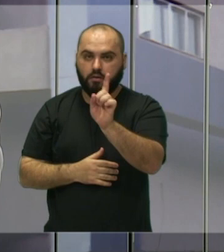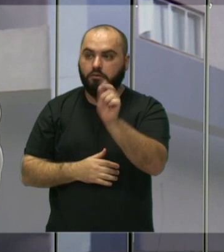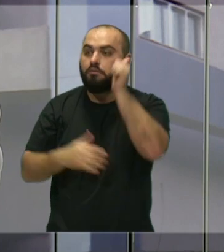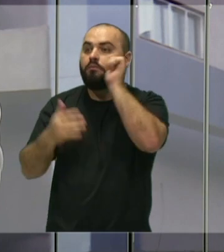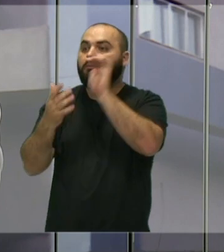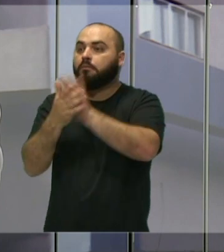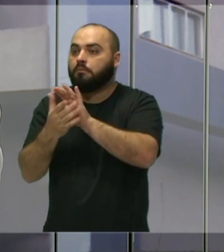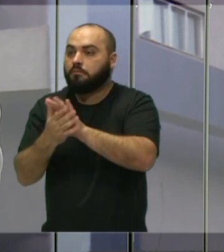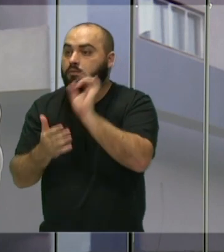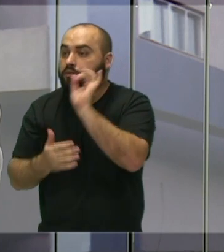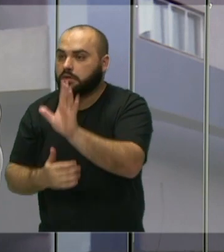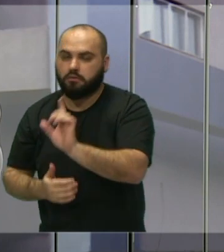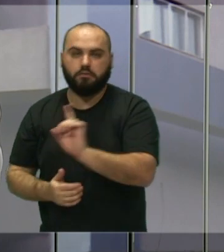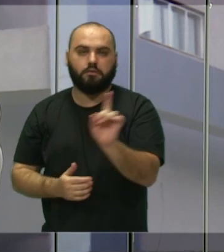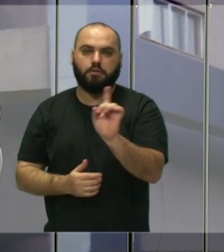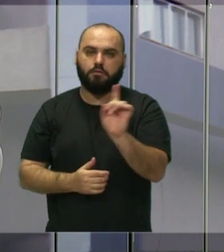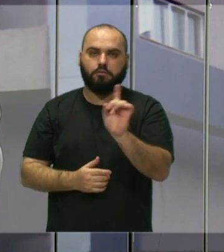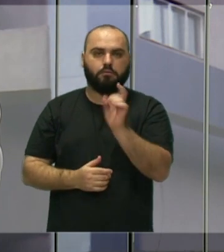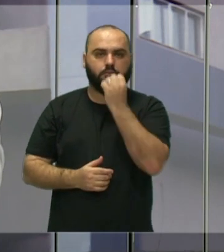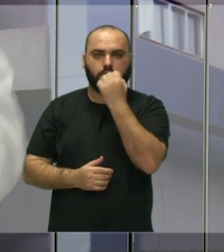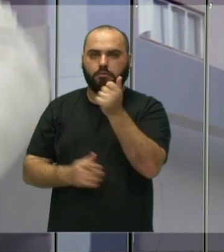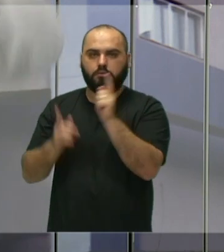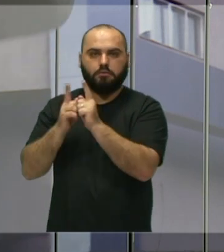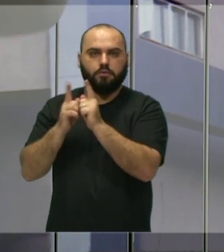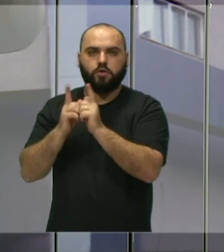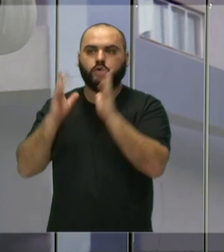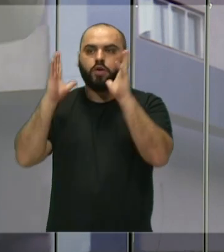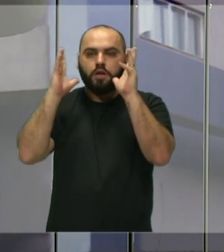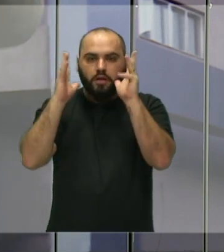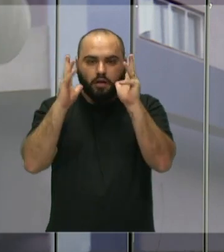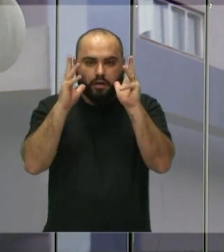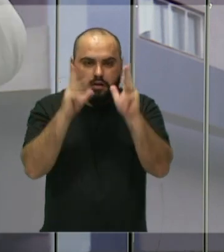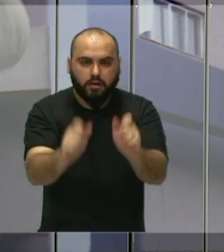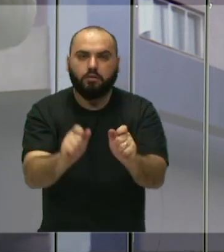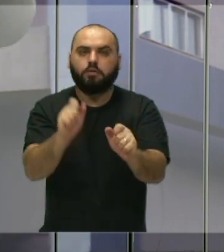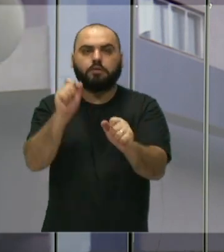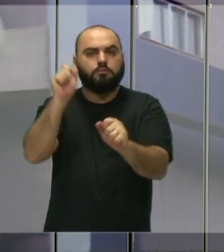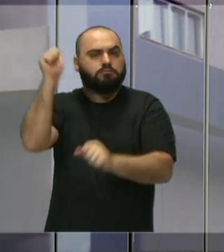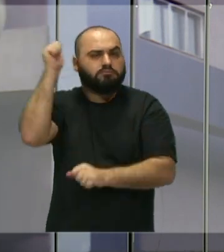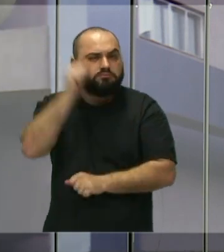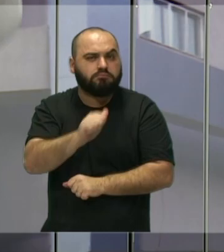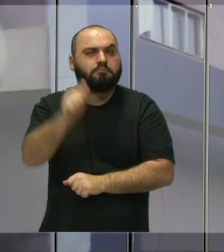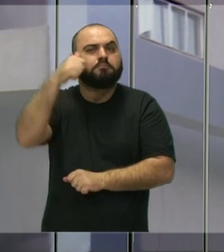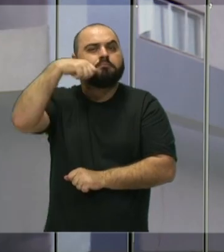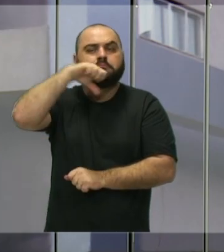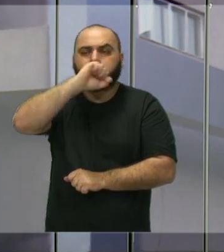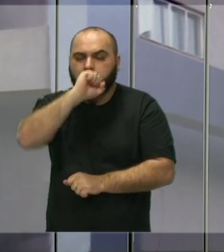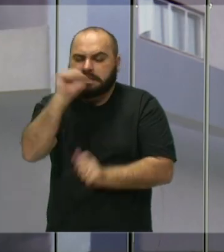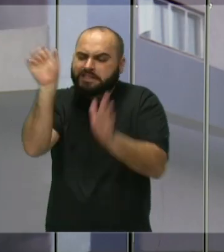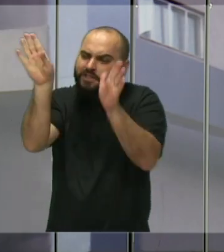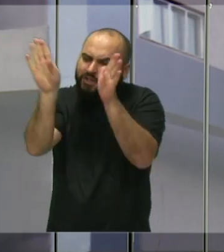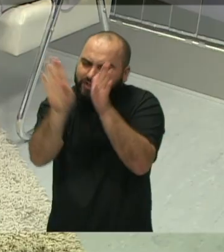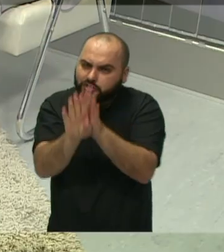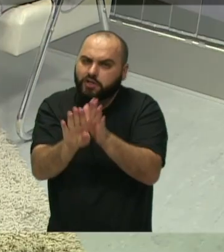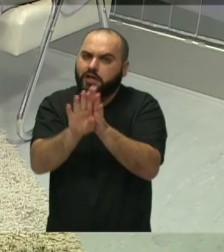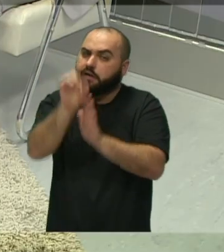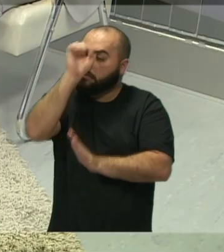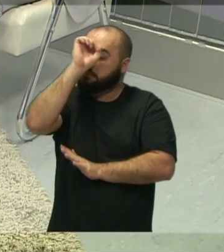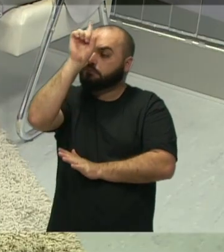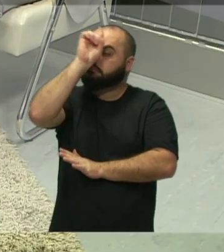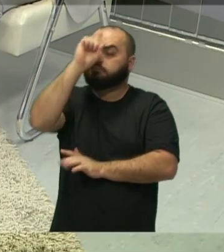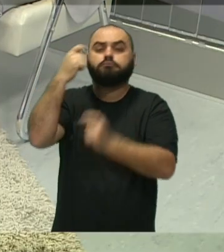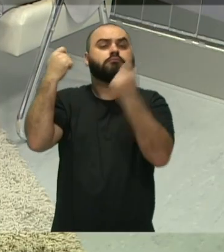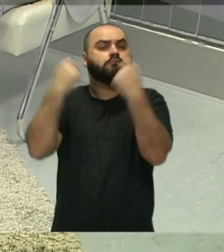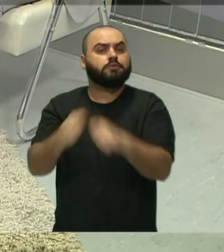Osmar tenha esse bom atendimento. Eu quero que toda gestante, toda mamãe que chegue na maternidade, ela